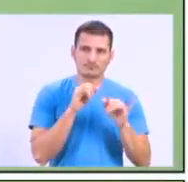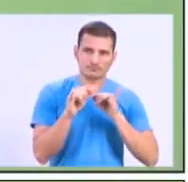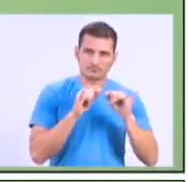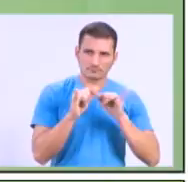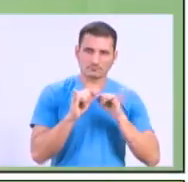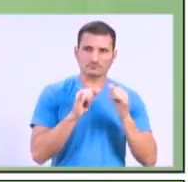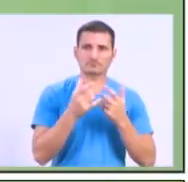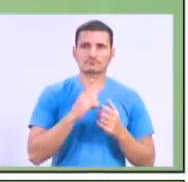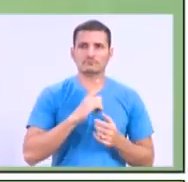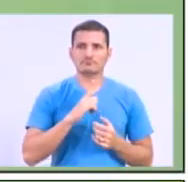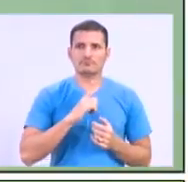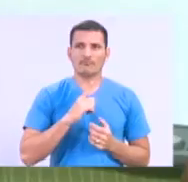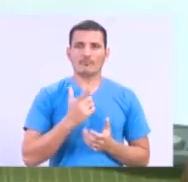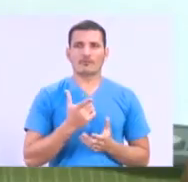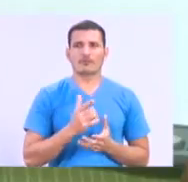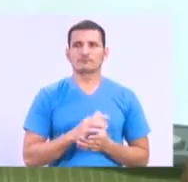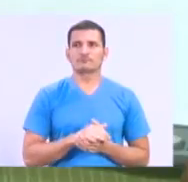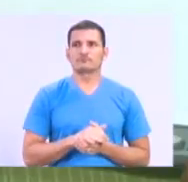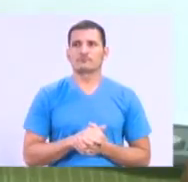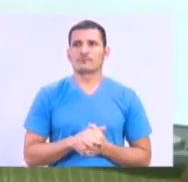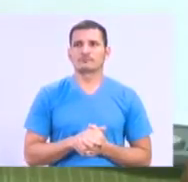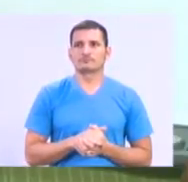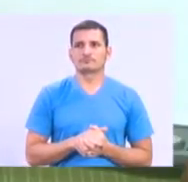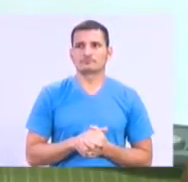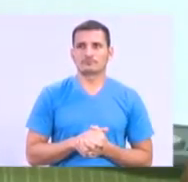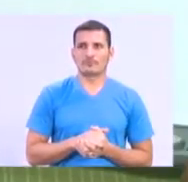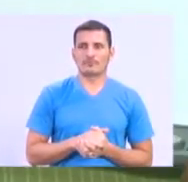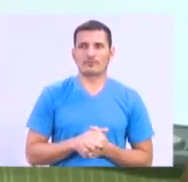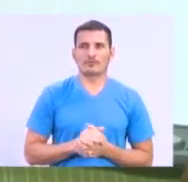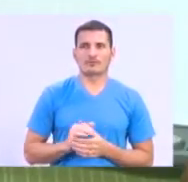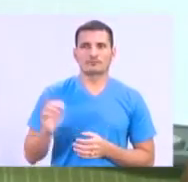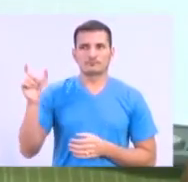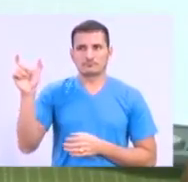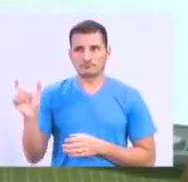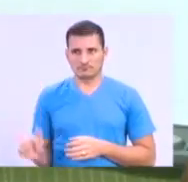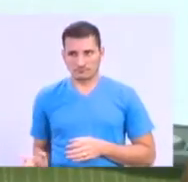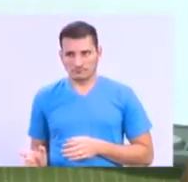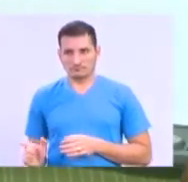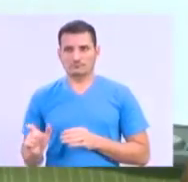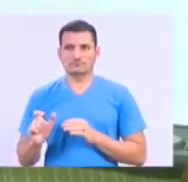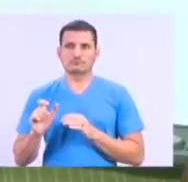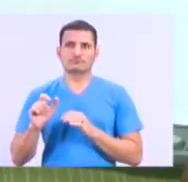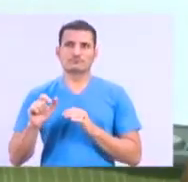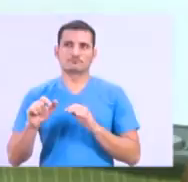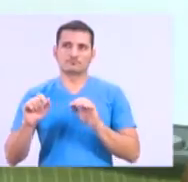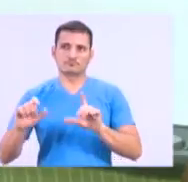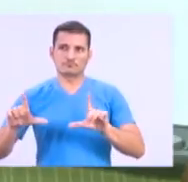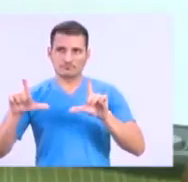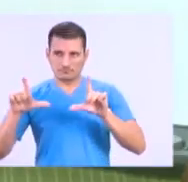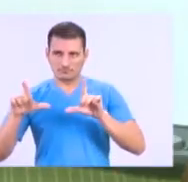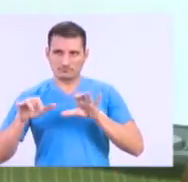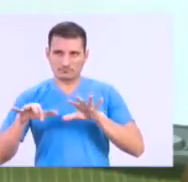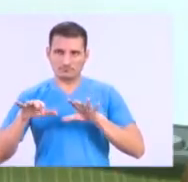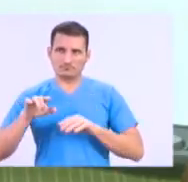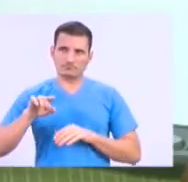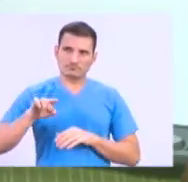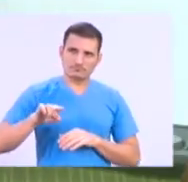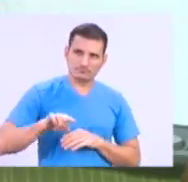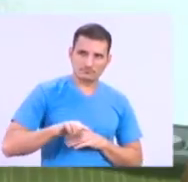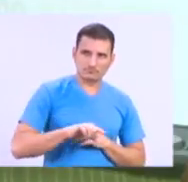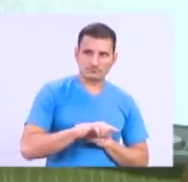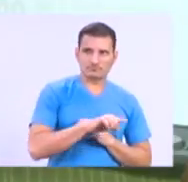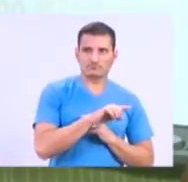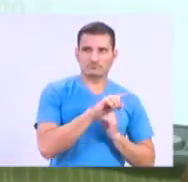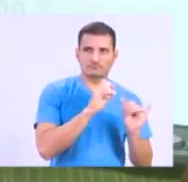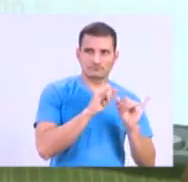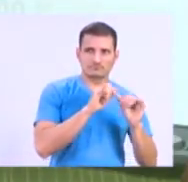em que desde do momento em que o cliente envia a informação através do navegador web, essa informação toda